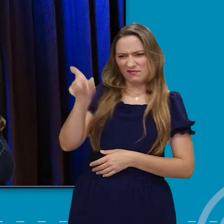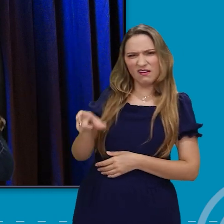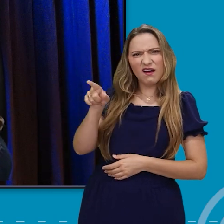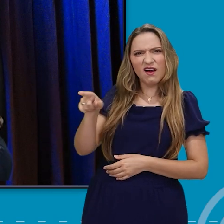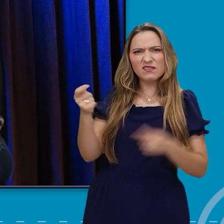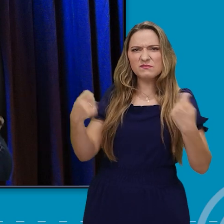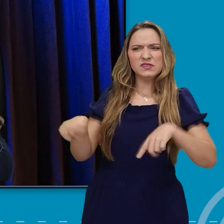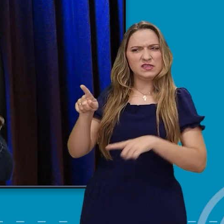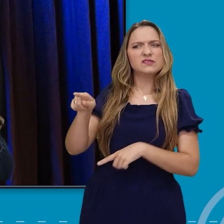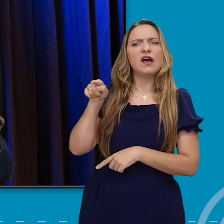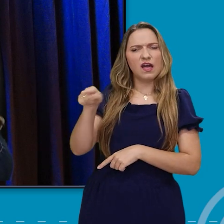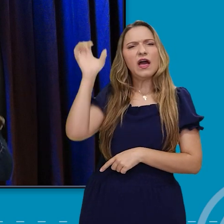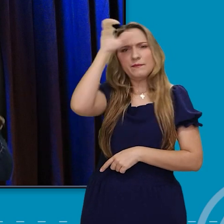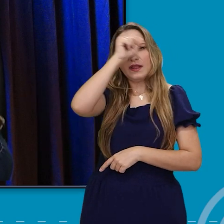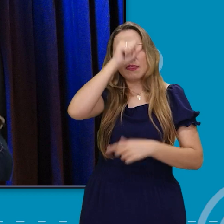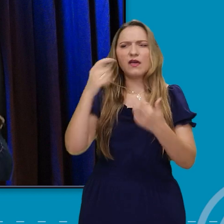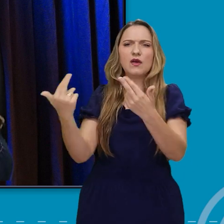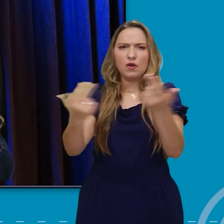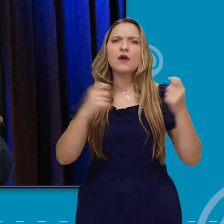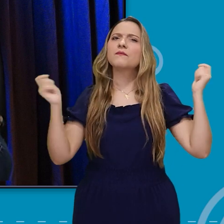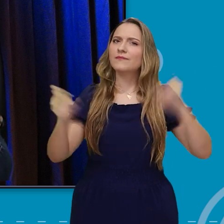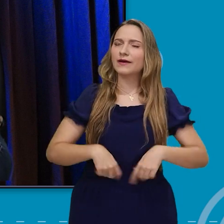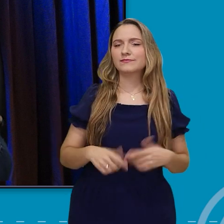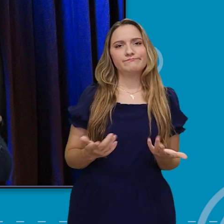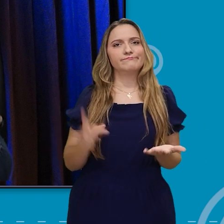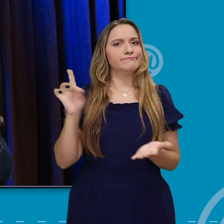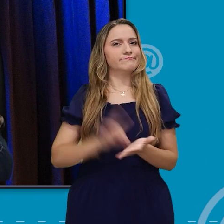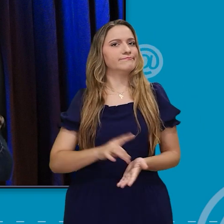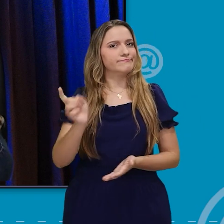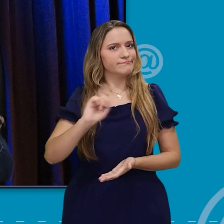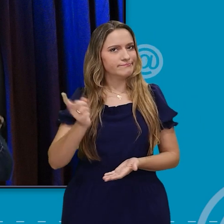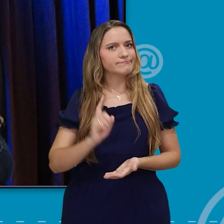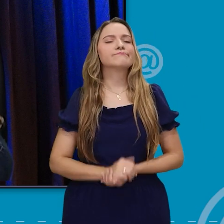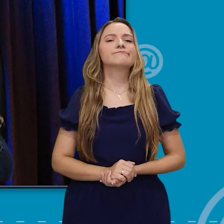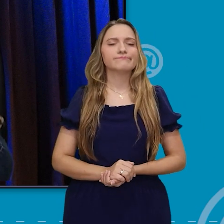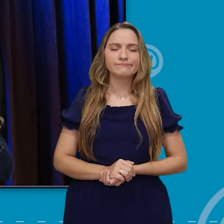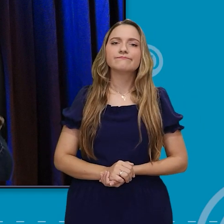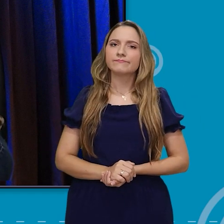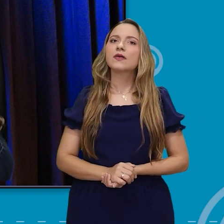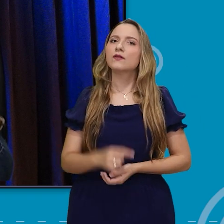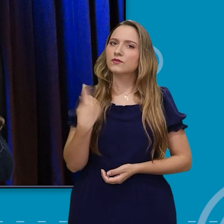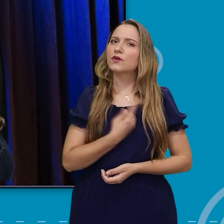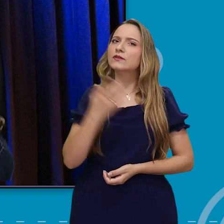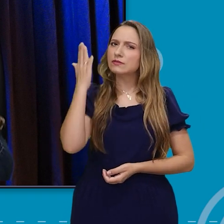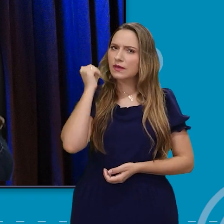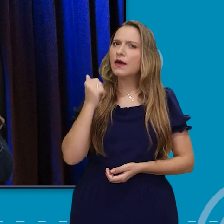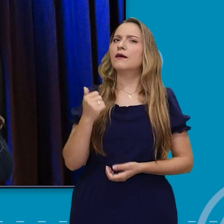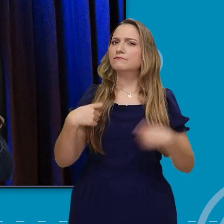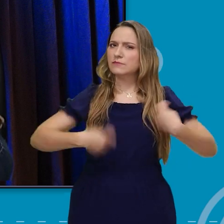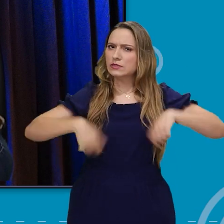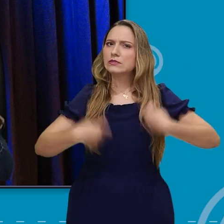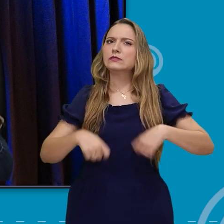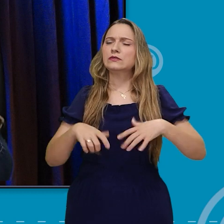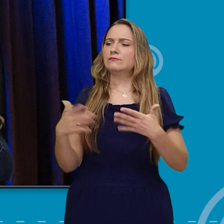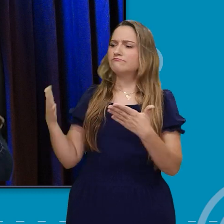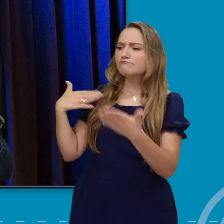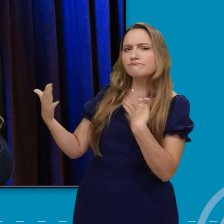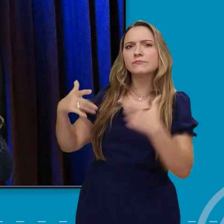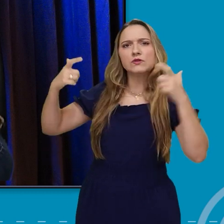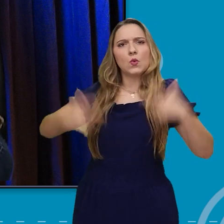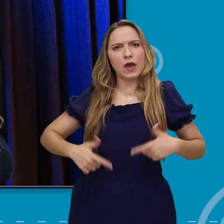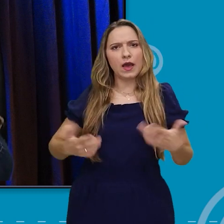ter esse espaço para a gente conversar e definir um pouco sobre o que é educação inclusiva, educação especial, porque todo mundo acha que é a mesma coisa, né? A educação